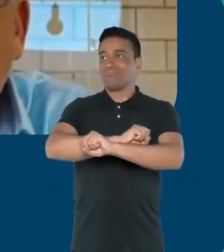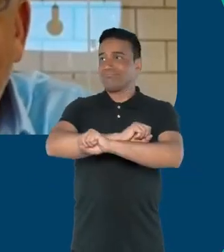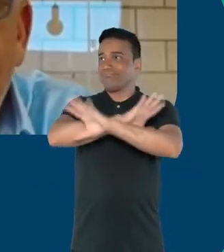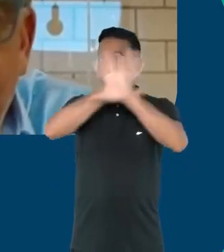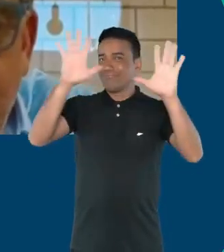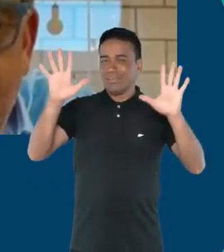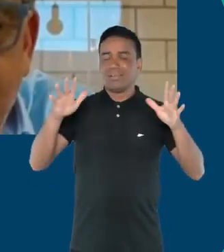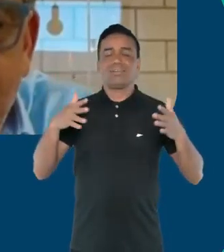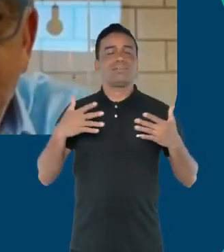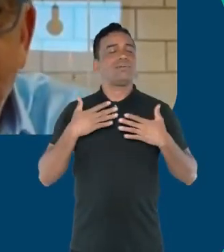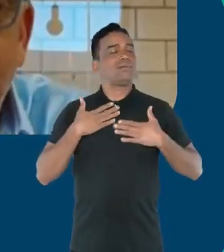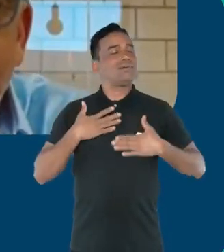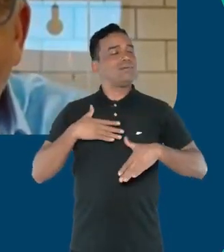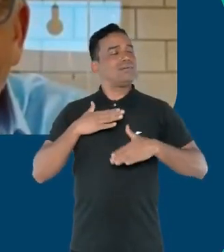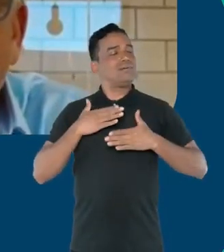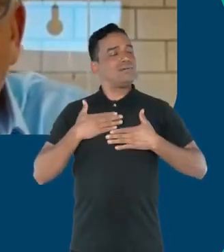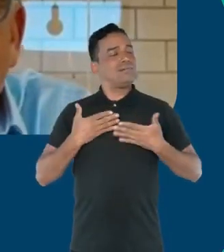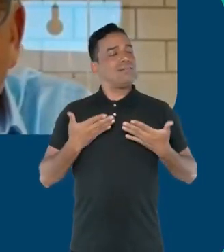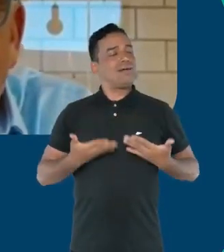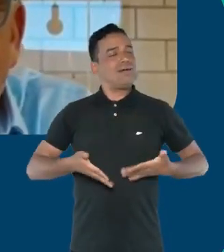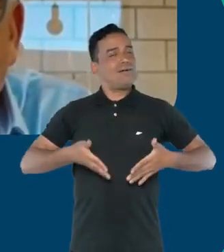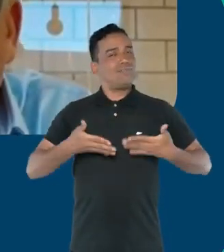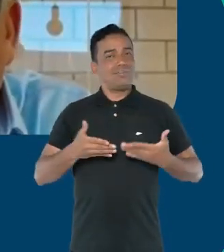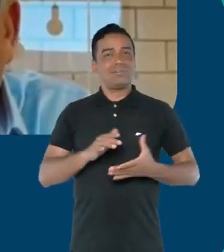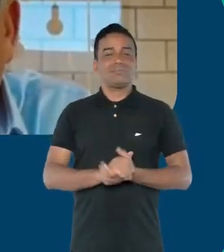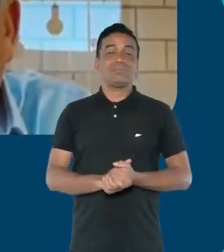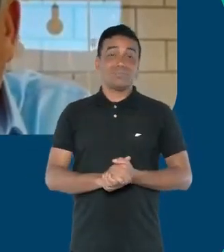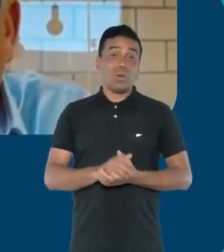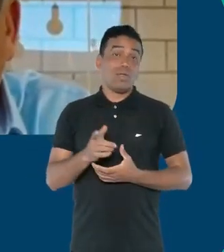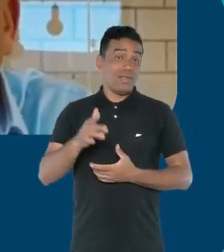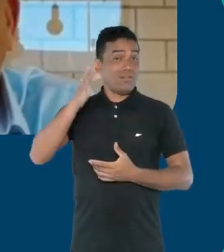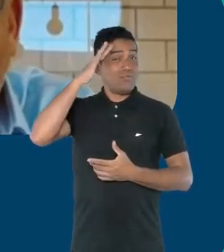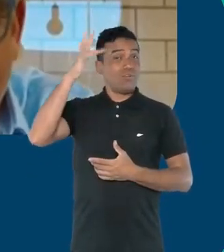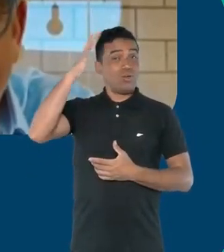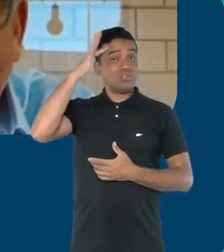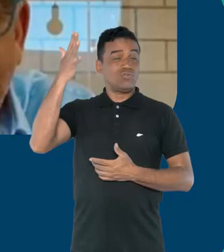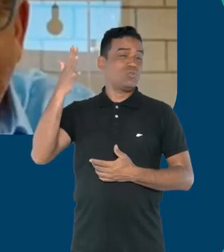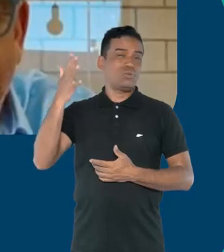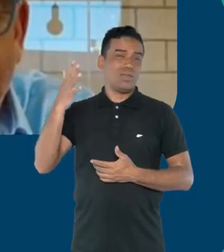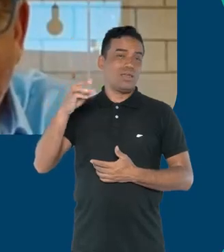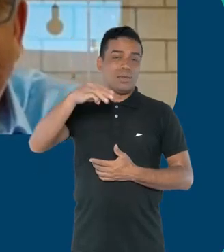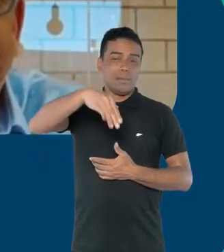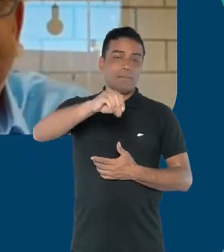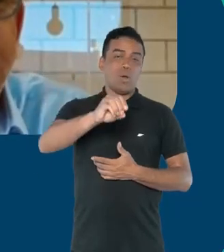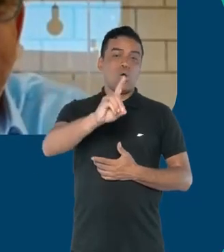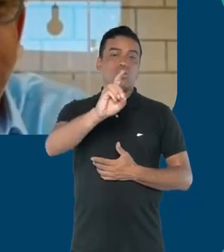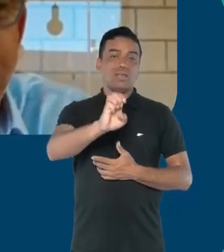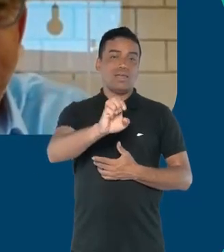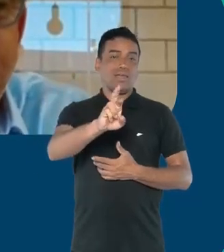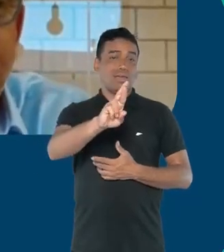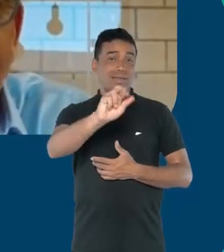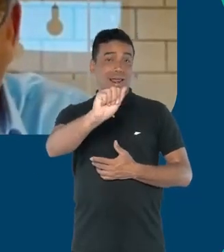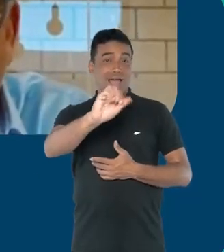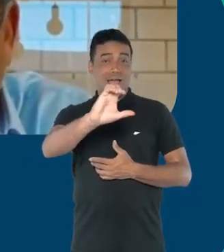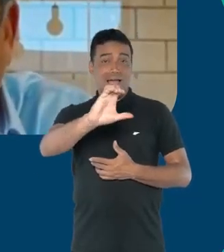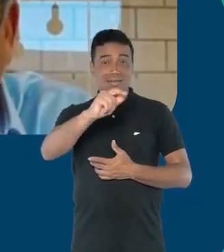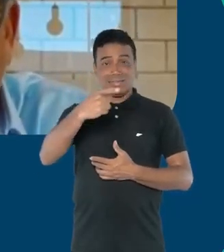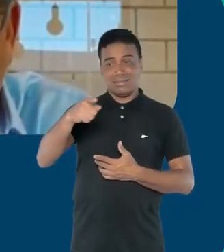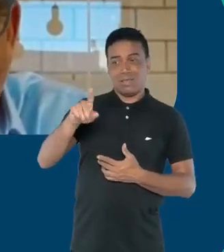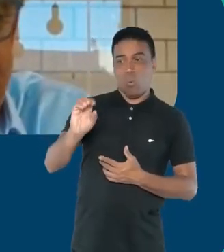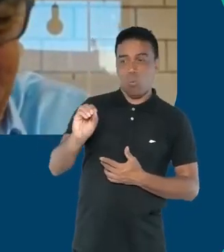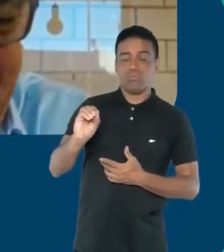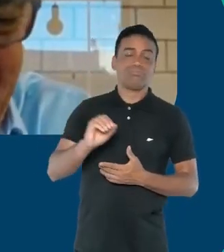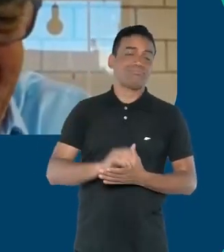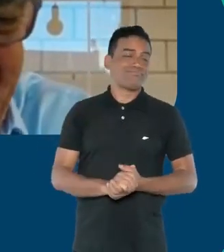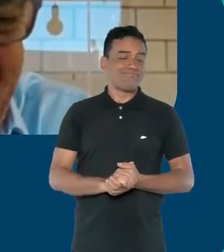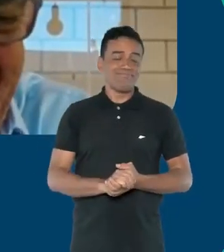clareza e com leveza. O Hilme é um filósofo da moderação, né? Ele não é,